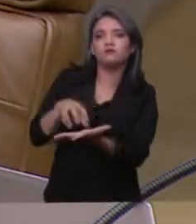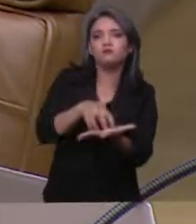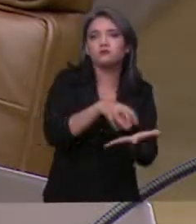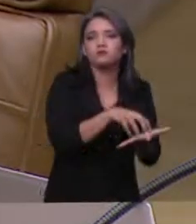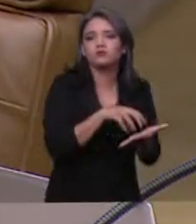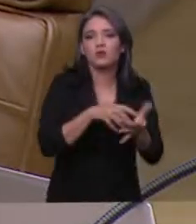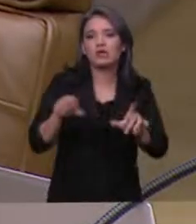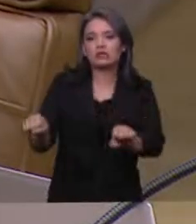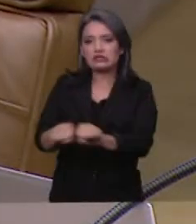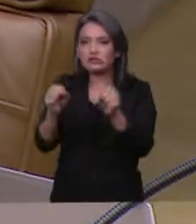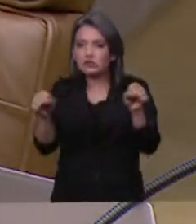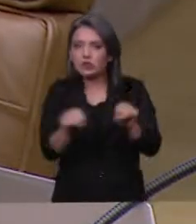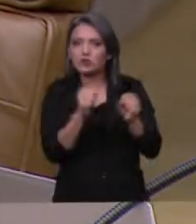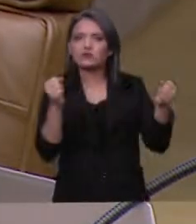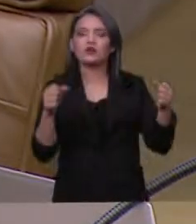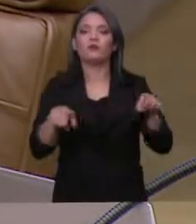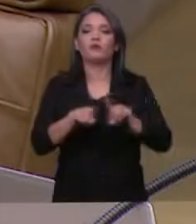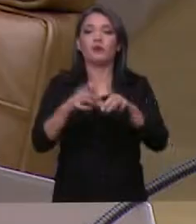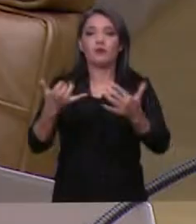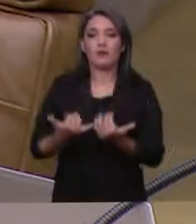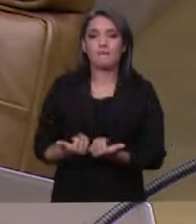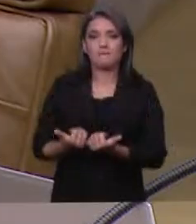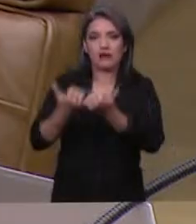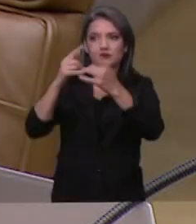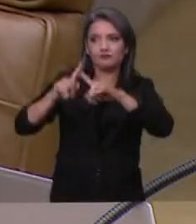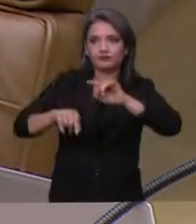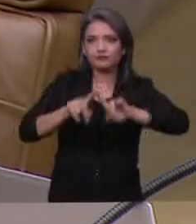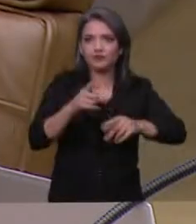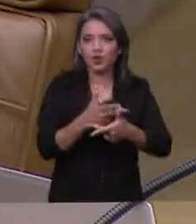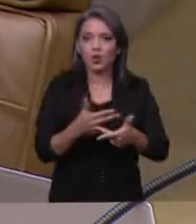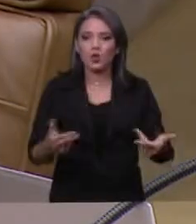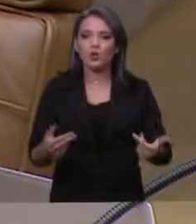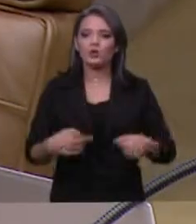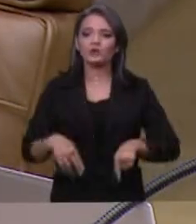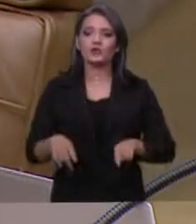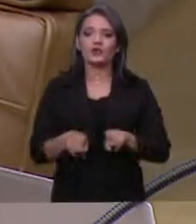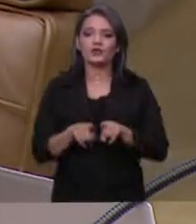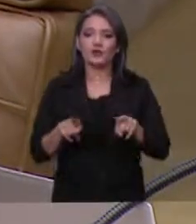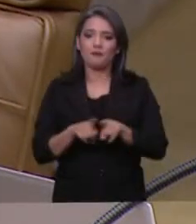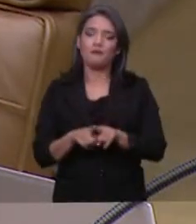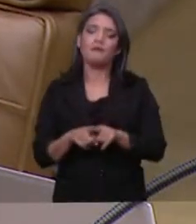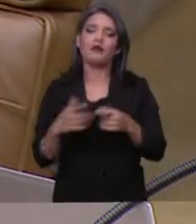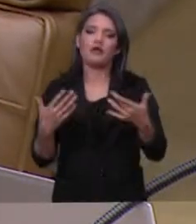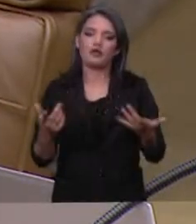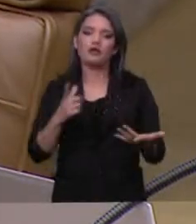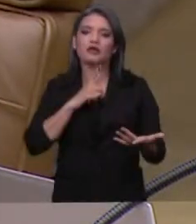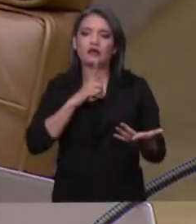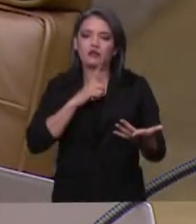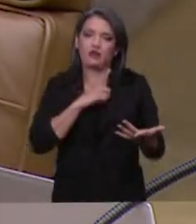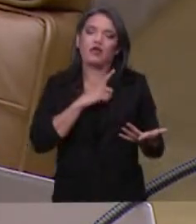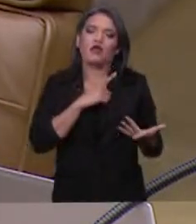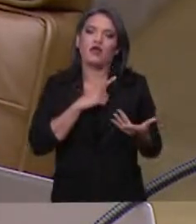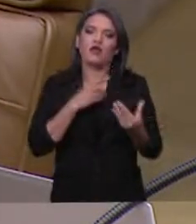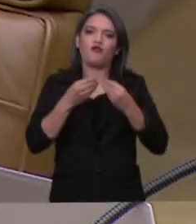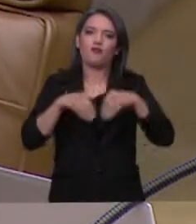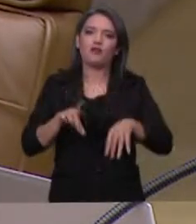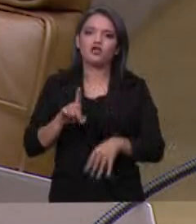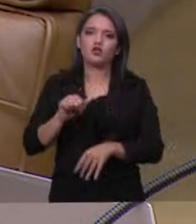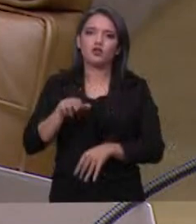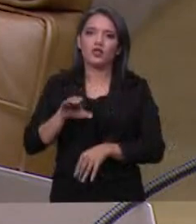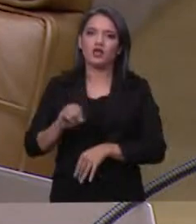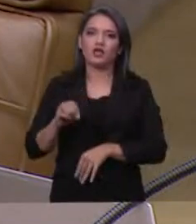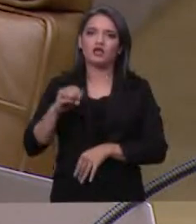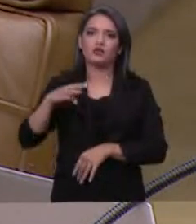da destruição de patrimônio material e também com danos, como já foi aqui demonstrado, danos morais, pelo